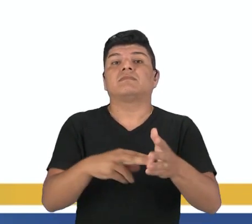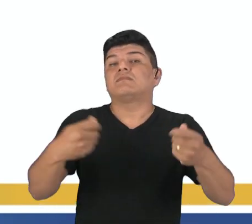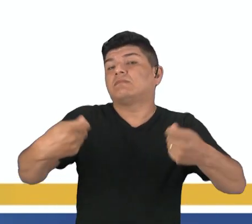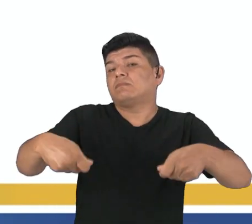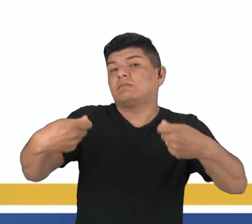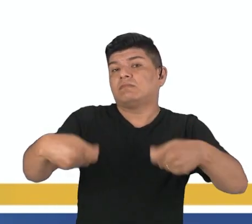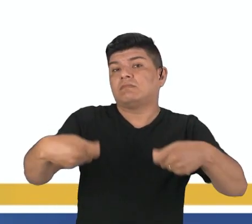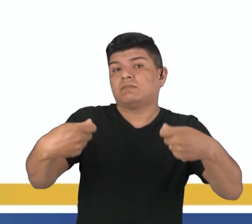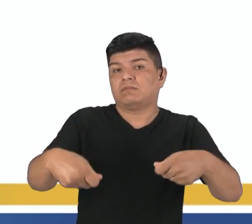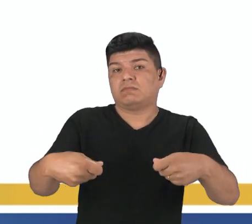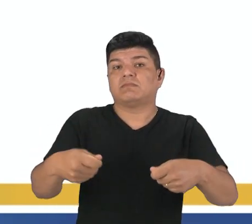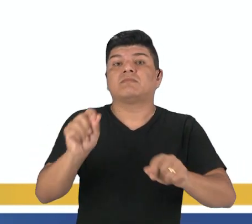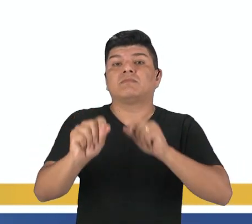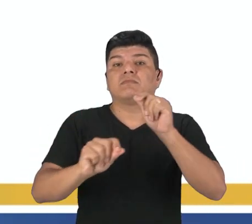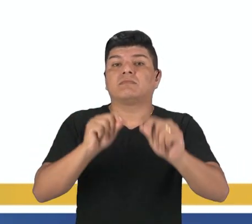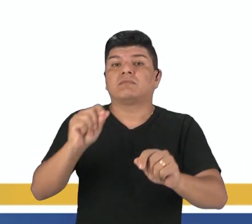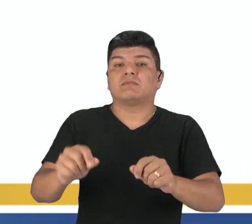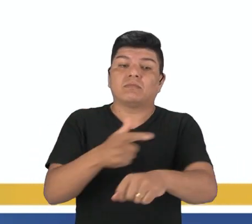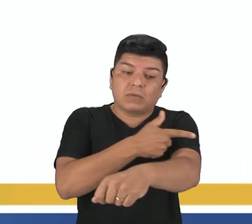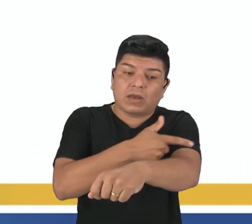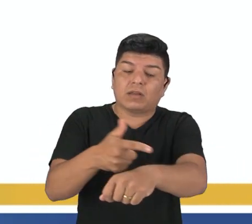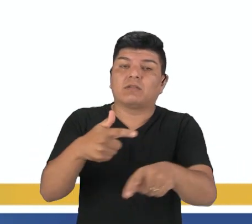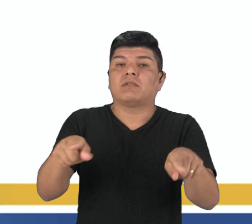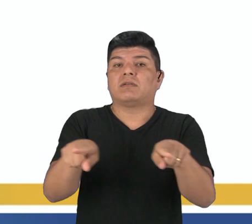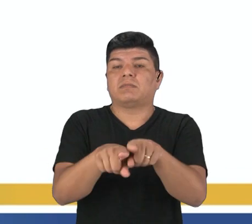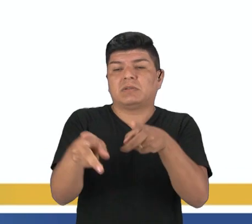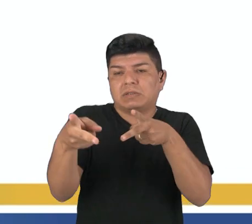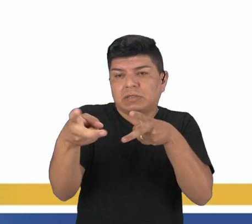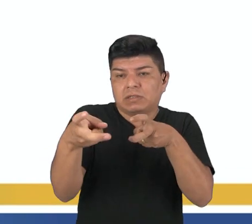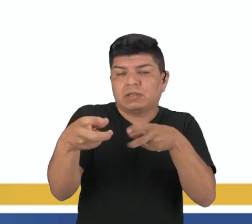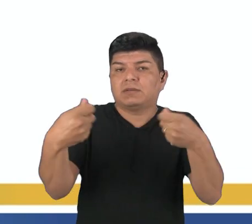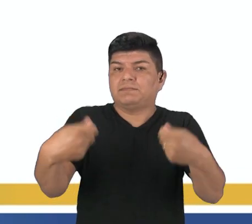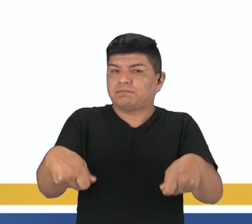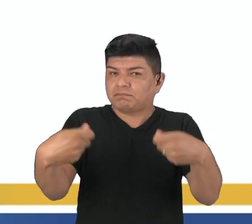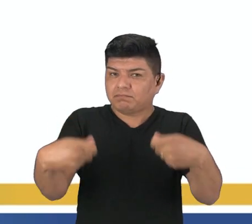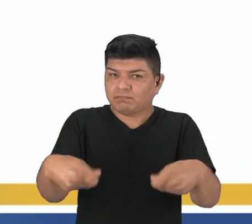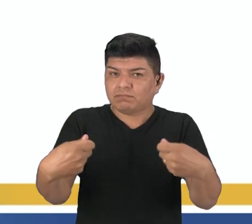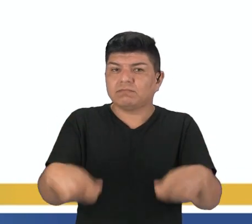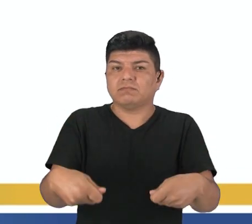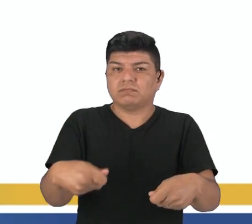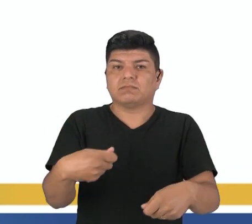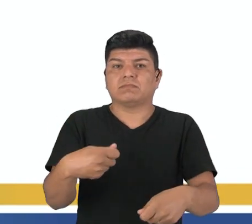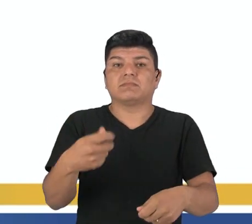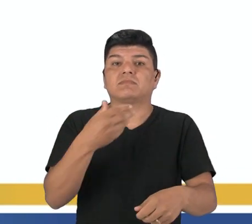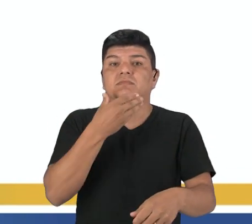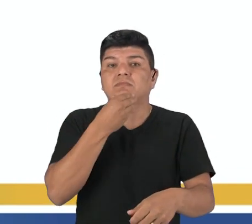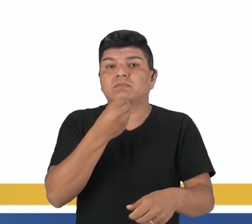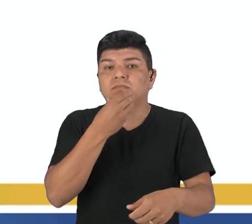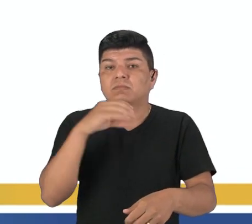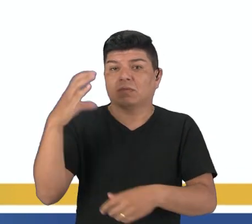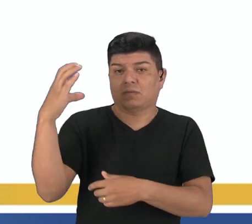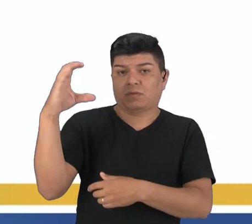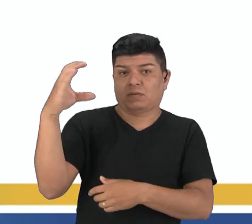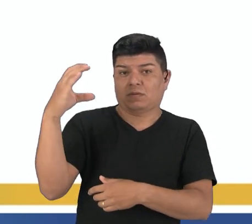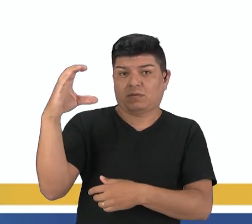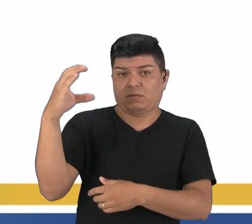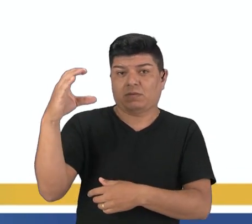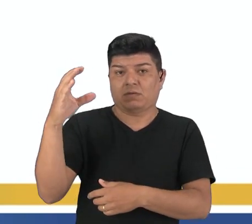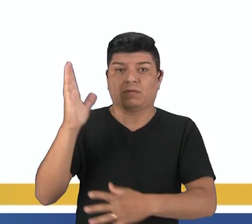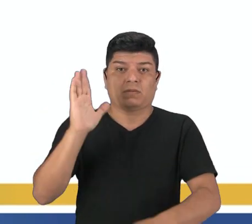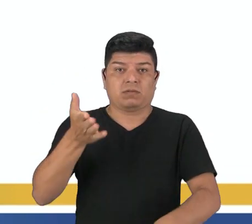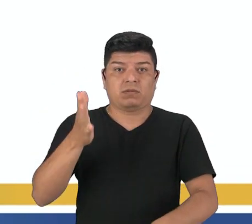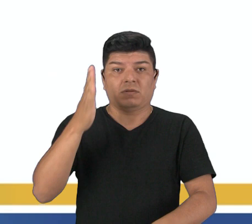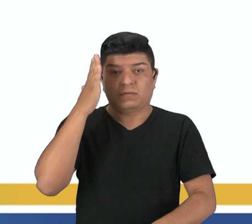precisam ser educados, você precisa perceber esses sentidos. E os cientistas já descobriram que desde o